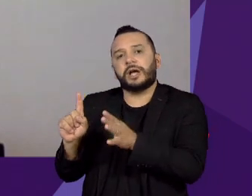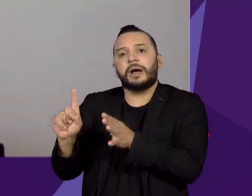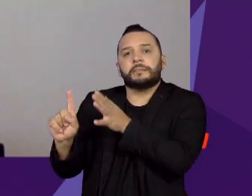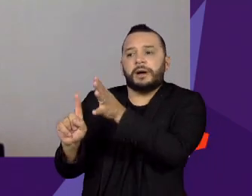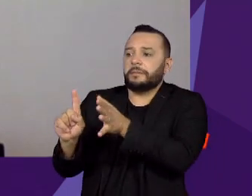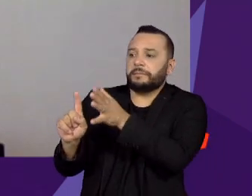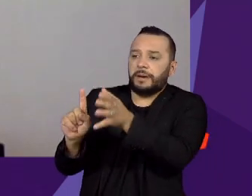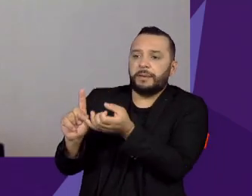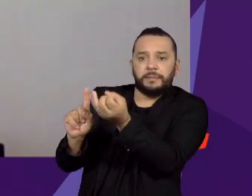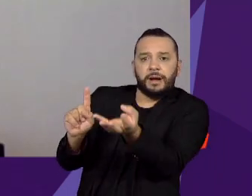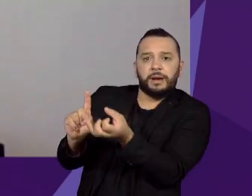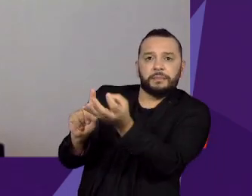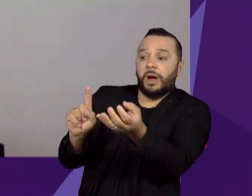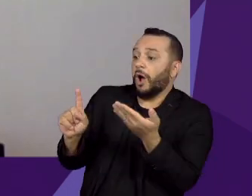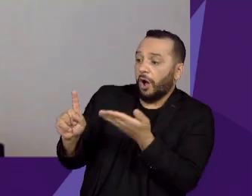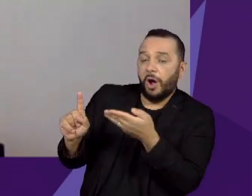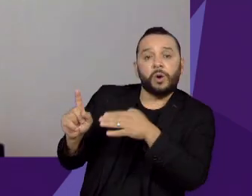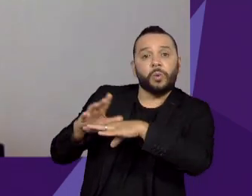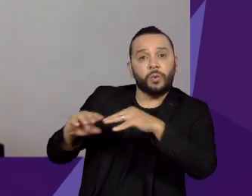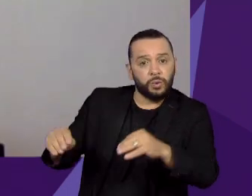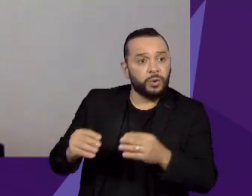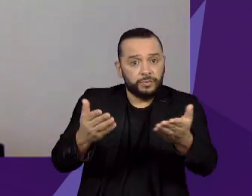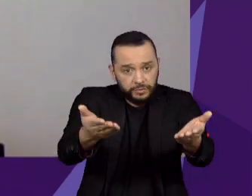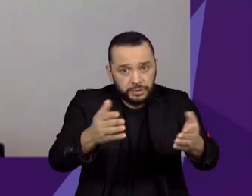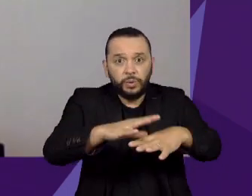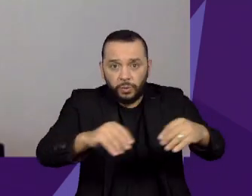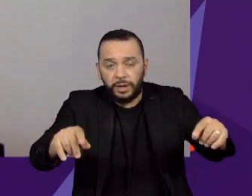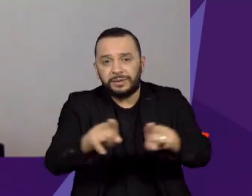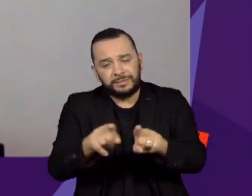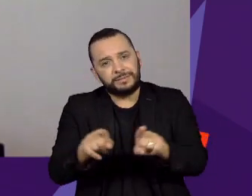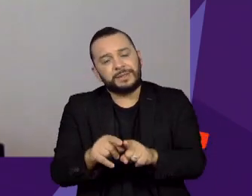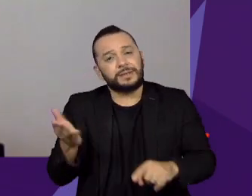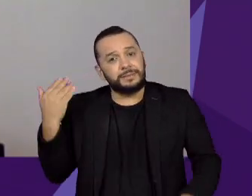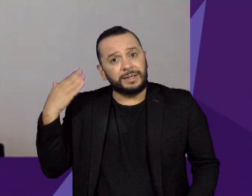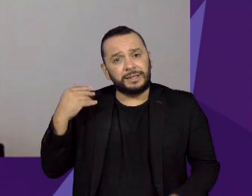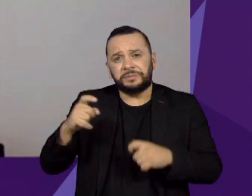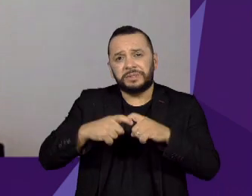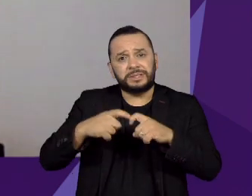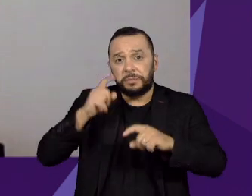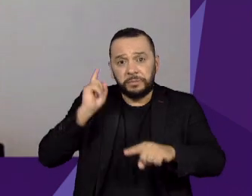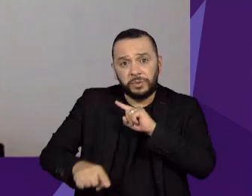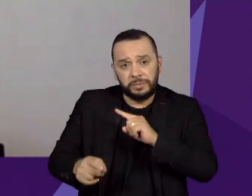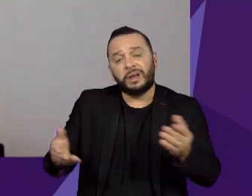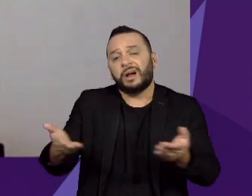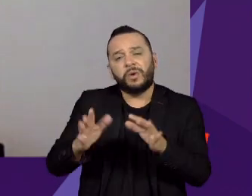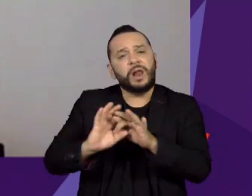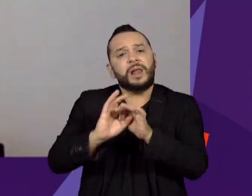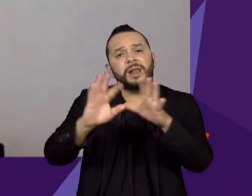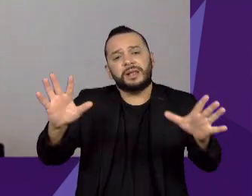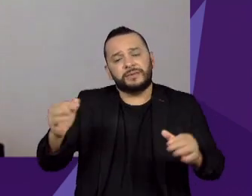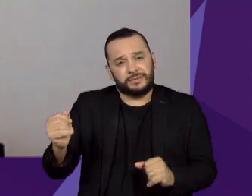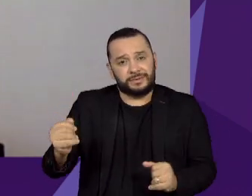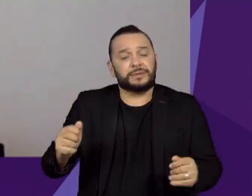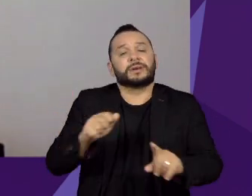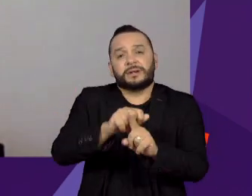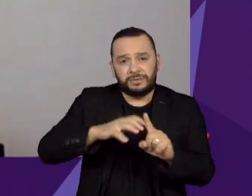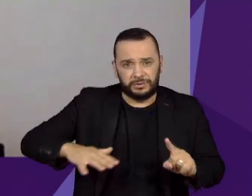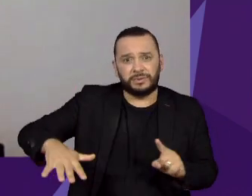tinha um respeito ético, aquilo de antes e depois, acabou tudo aquilo. Agora nós estamos numa fase, assim, a